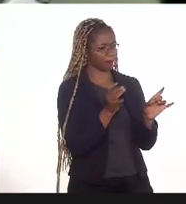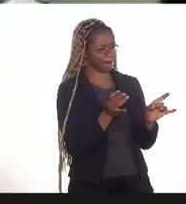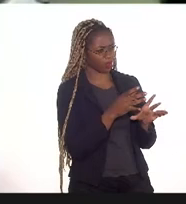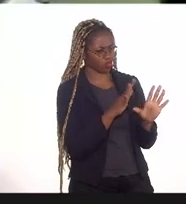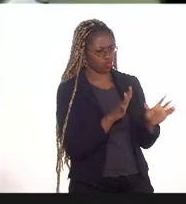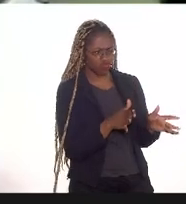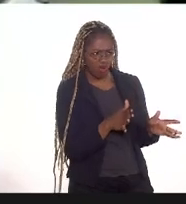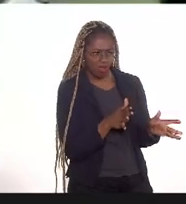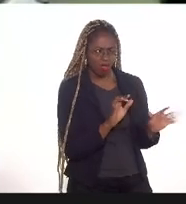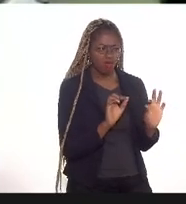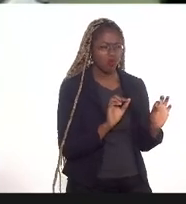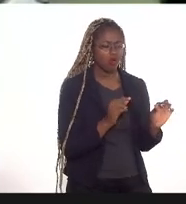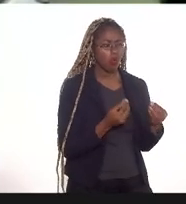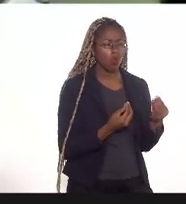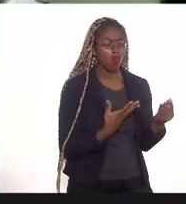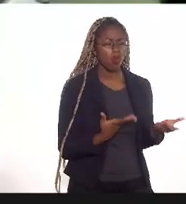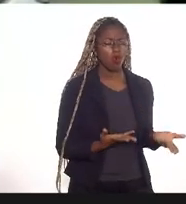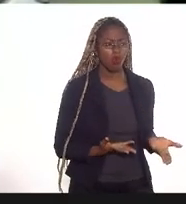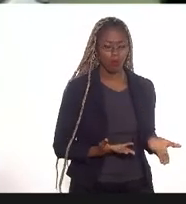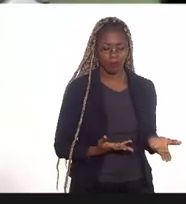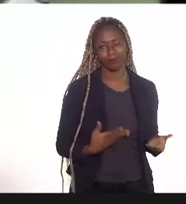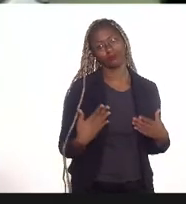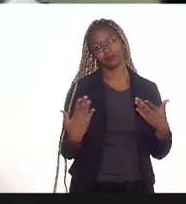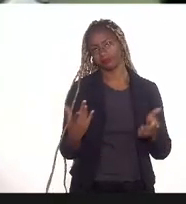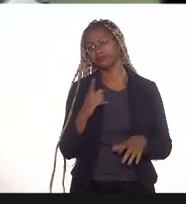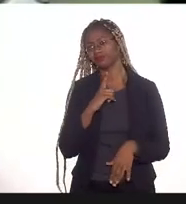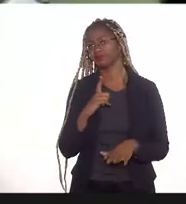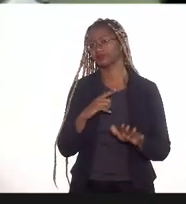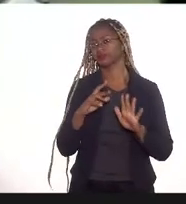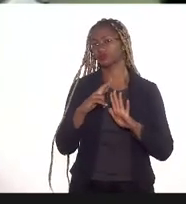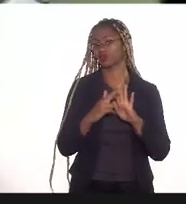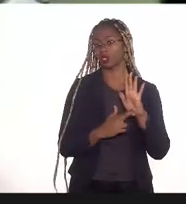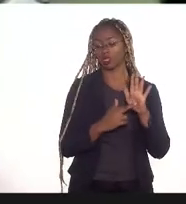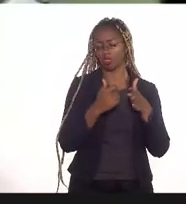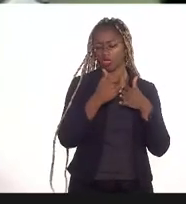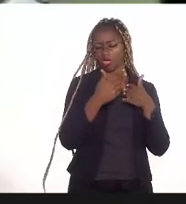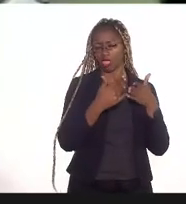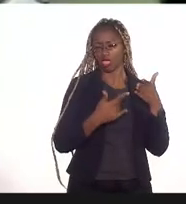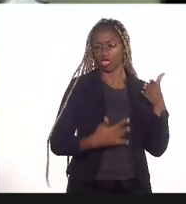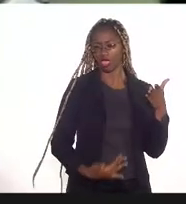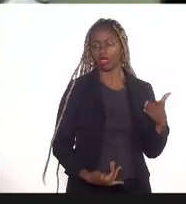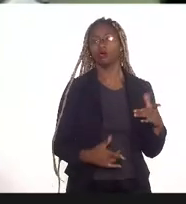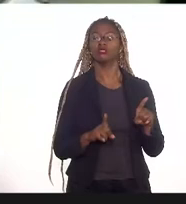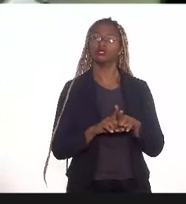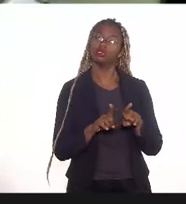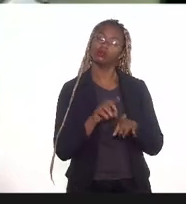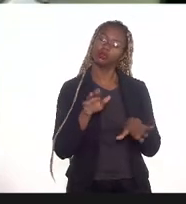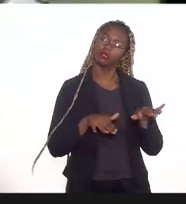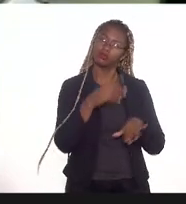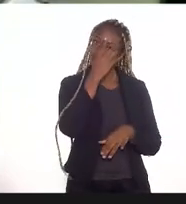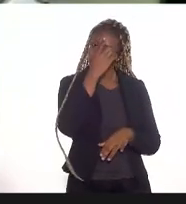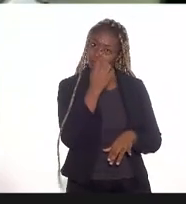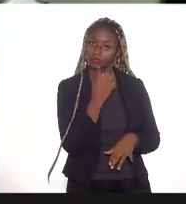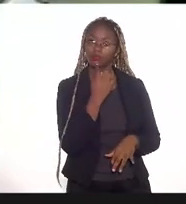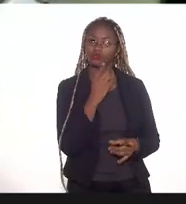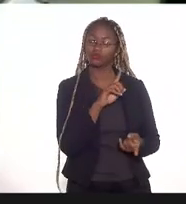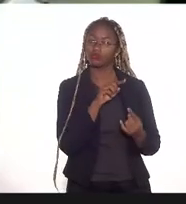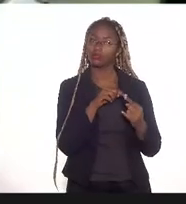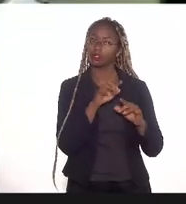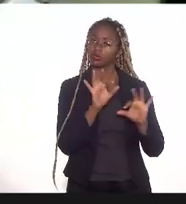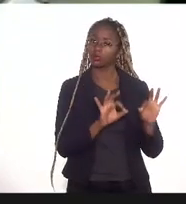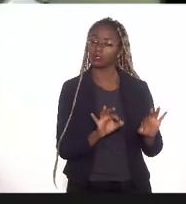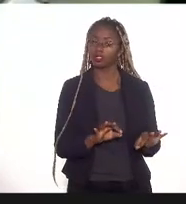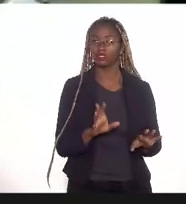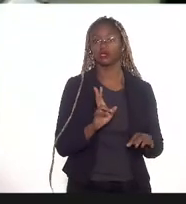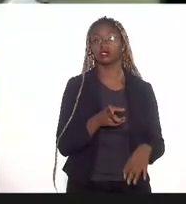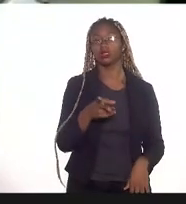Então, haverá tanto um relatório descritivo quanto talvez de imagens com relação ao projeto. Sempre